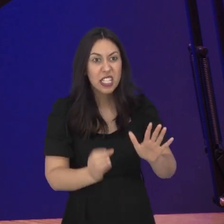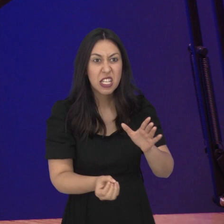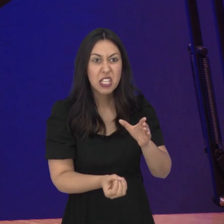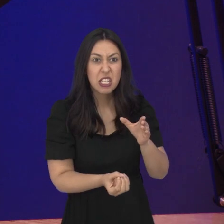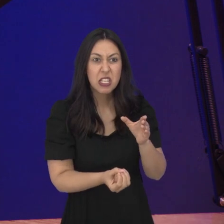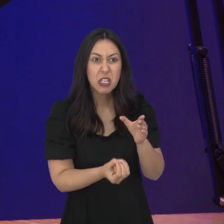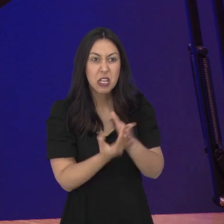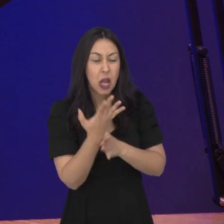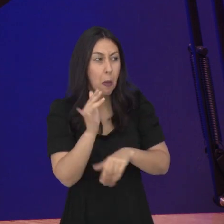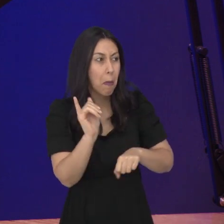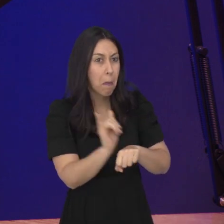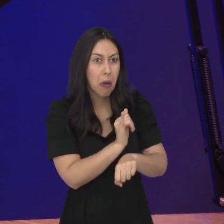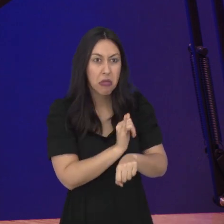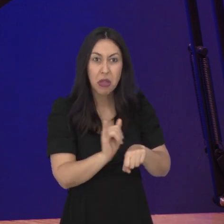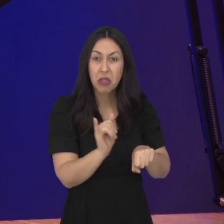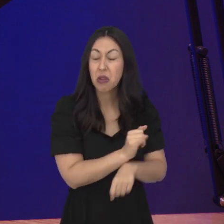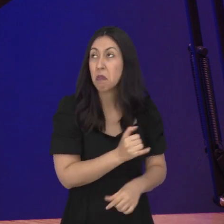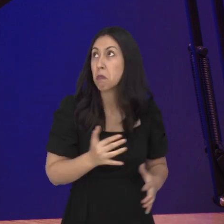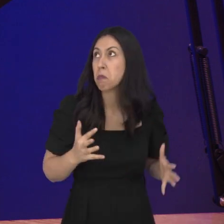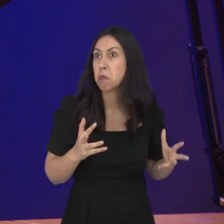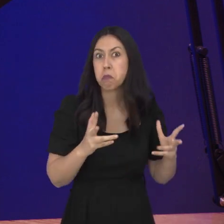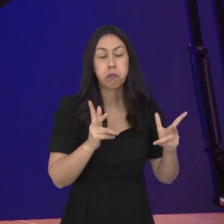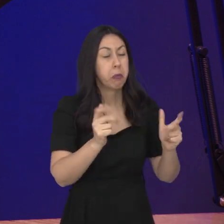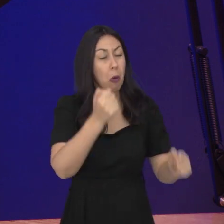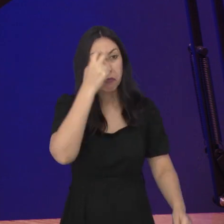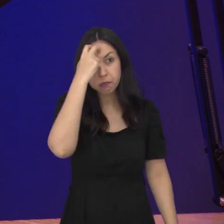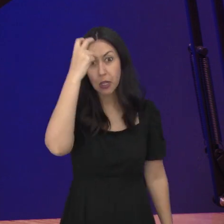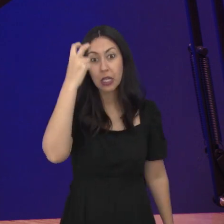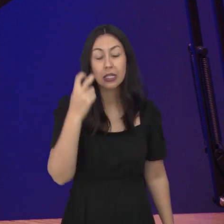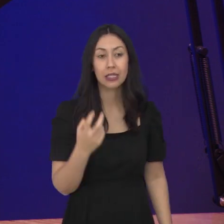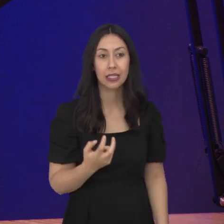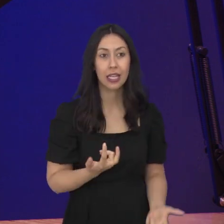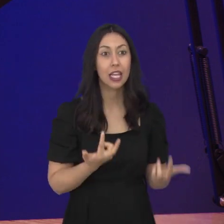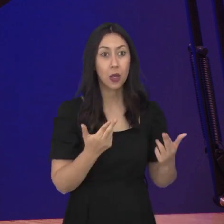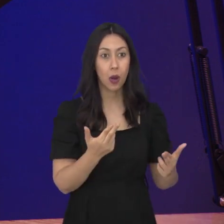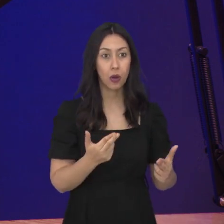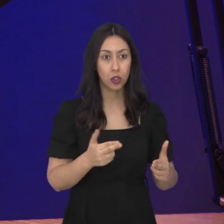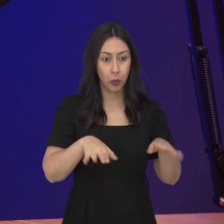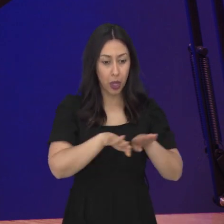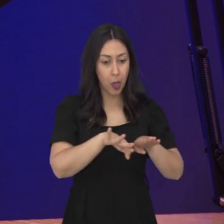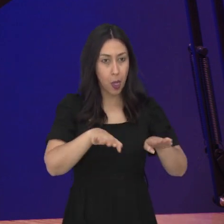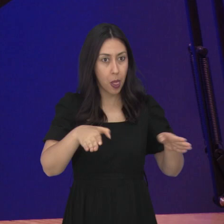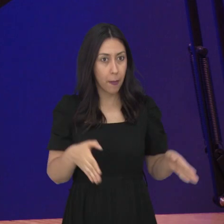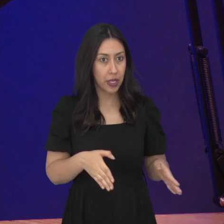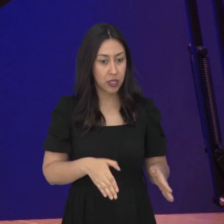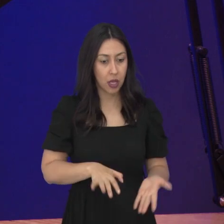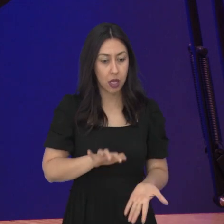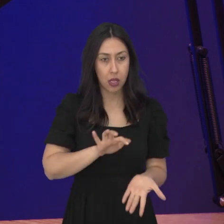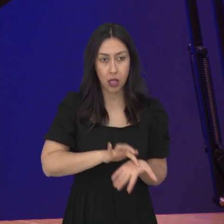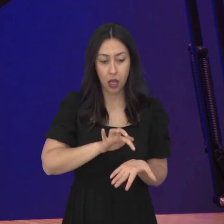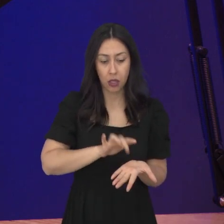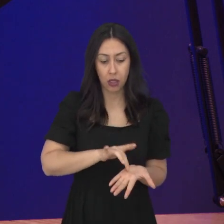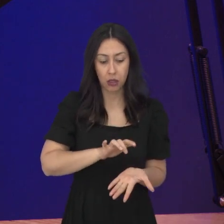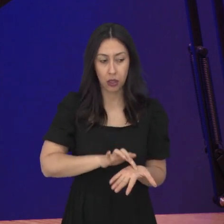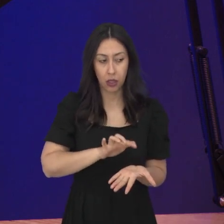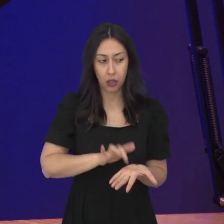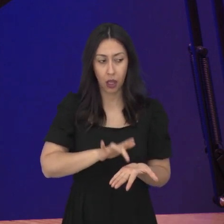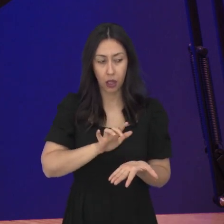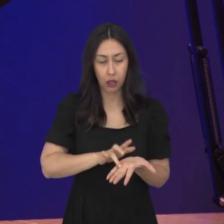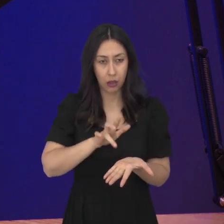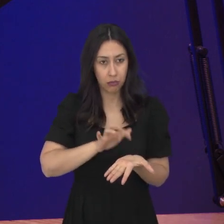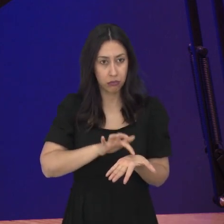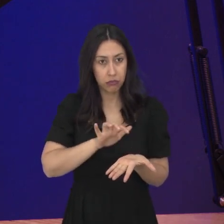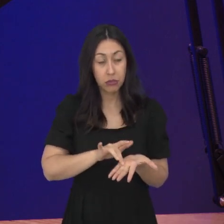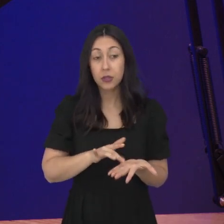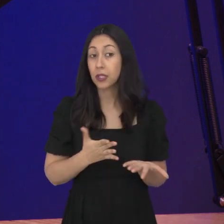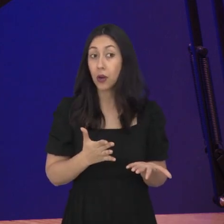assim, genial. Ela usa, tipo assim, como se ela estivesse tocando uma nota, sabe, no piano, ela faz esse movimento na